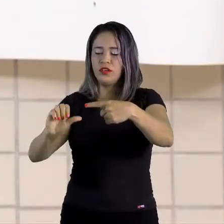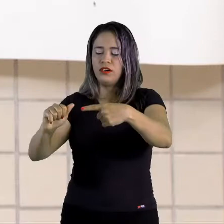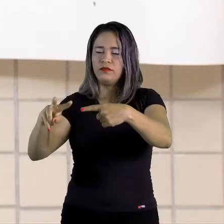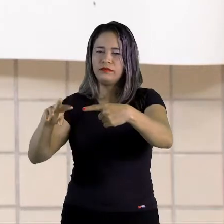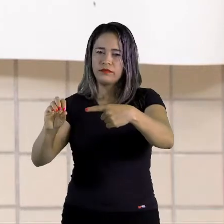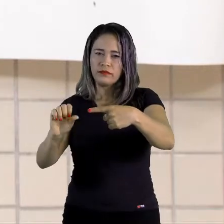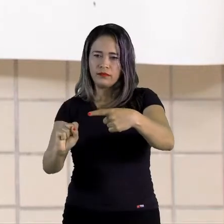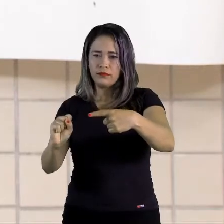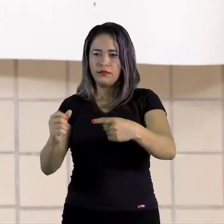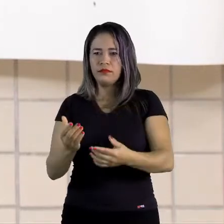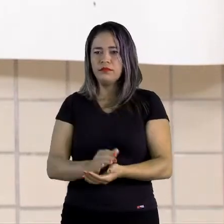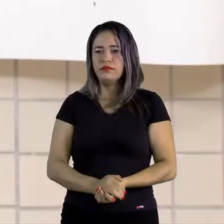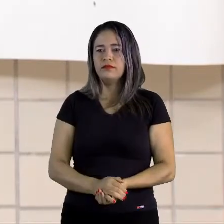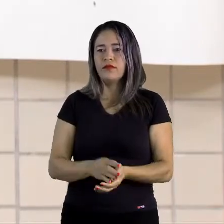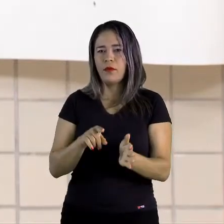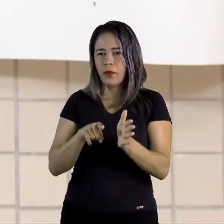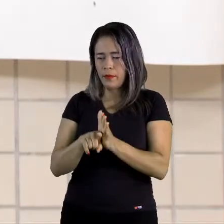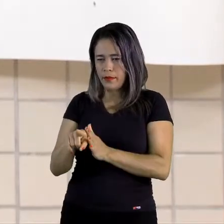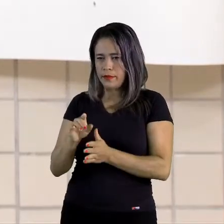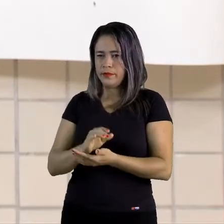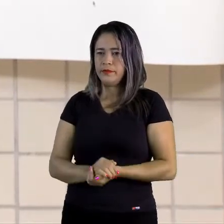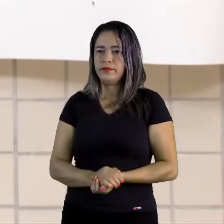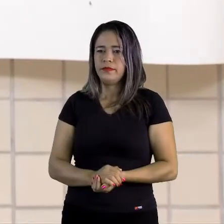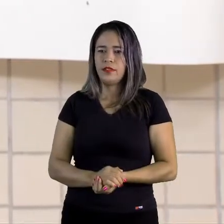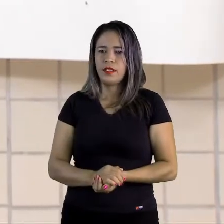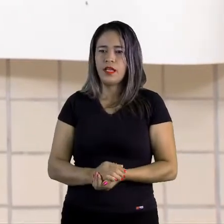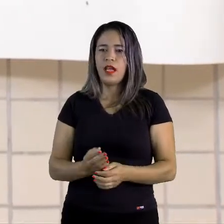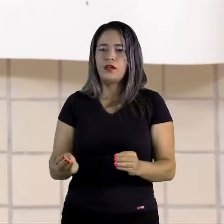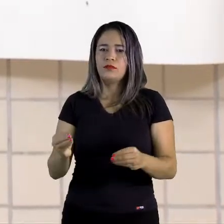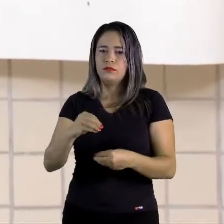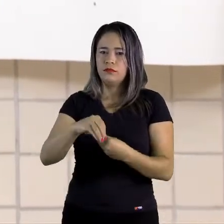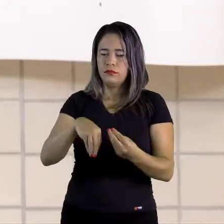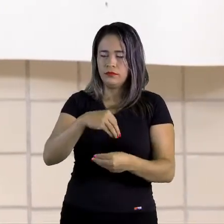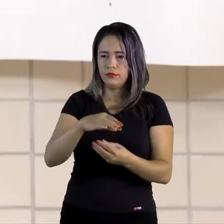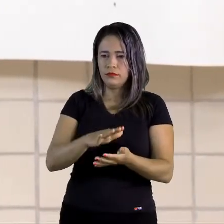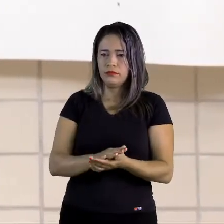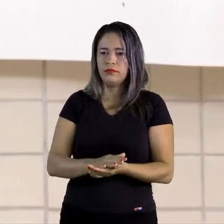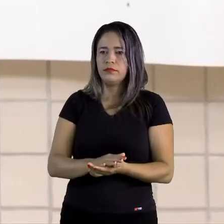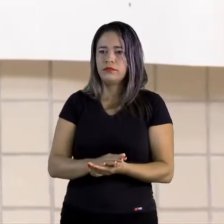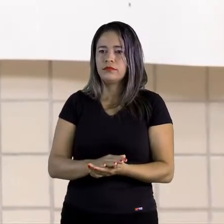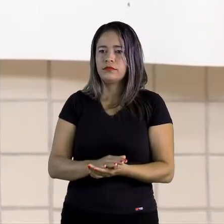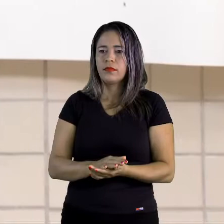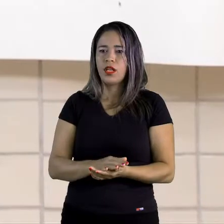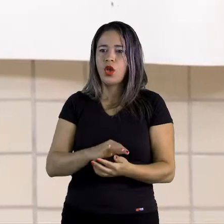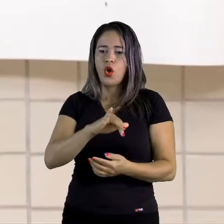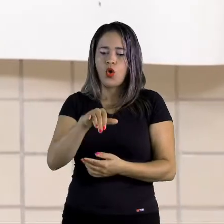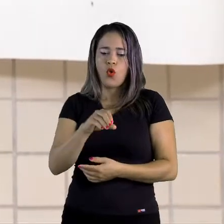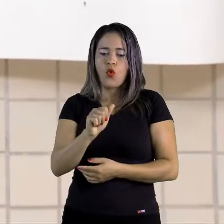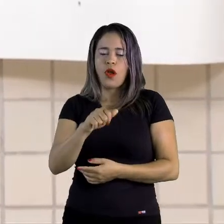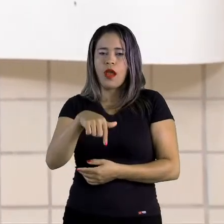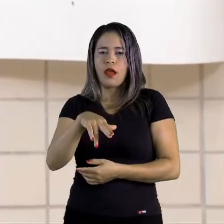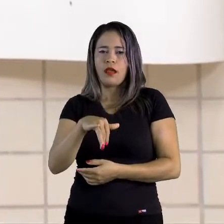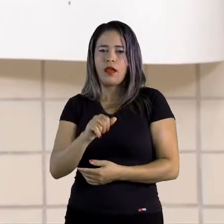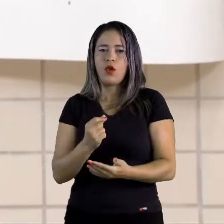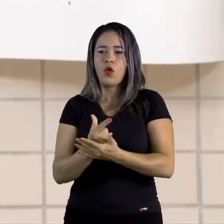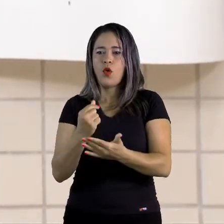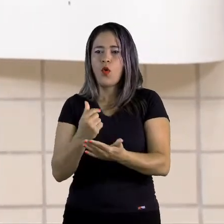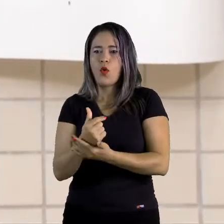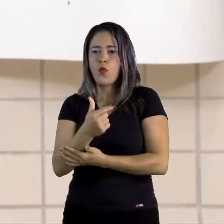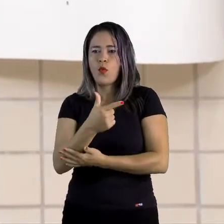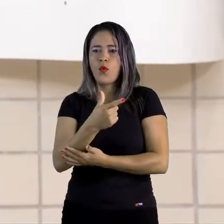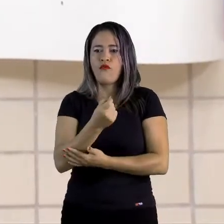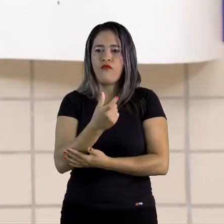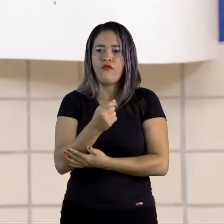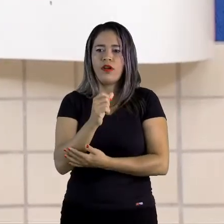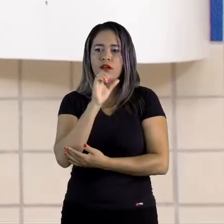aqui envolvendo fração de quantidades. Joaquim comprou 20 laranjas e ele quer distribuir para os